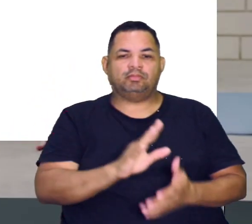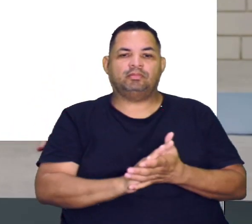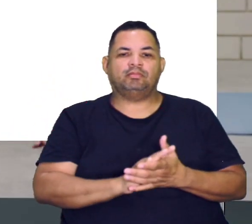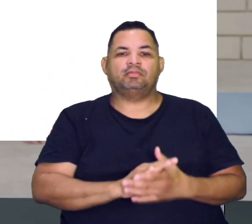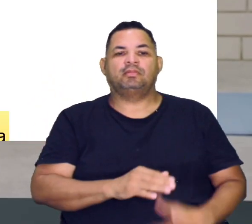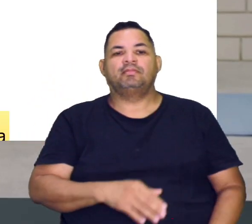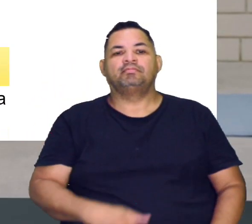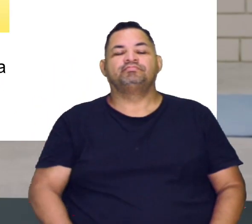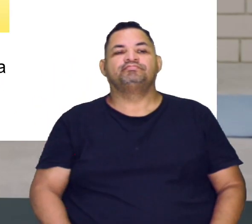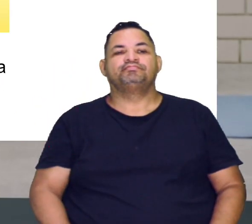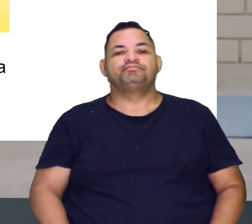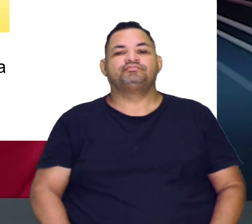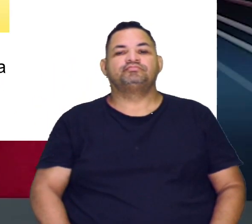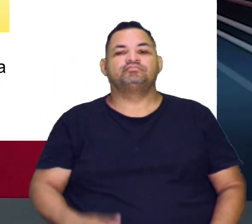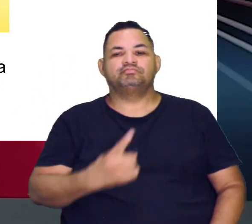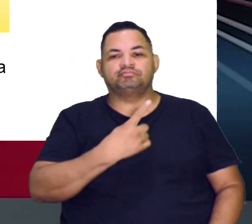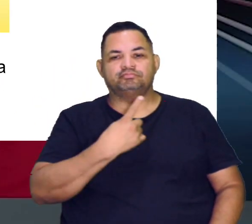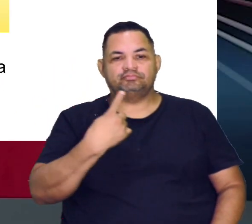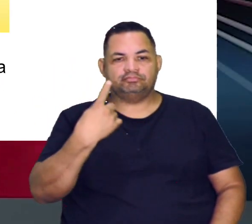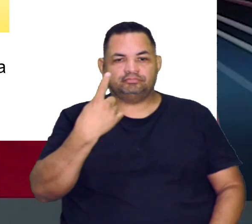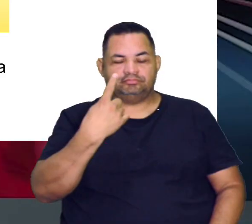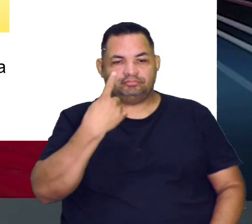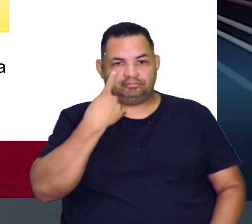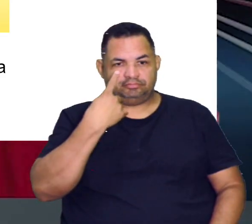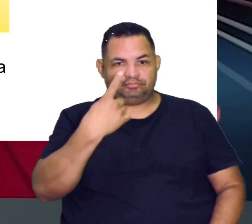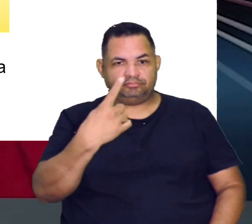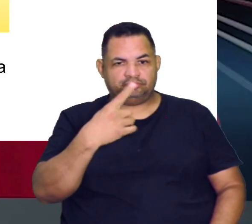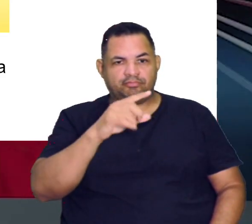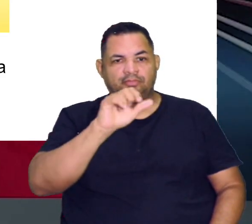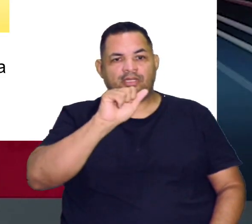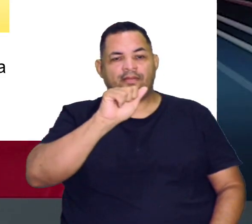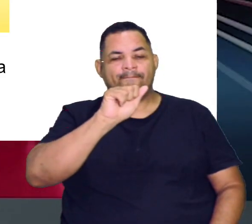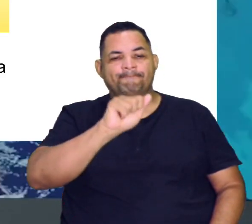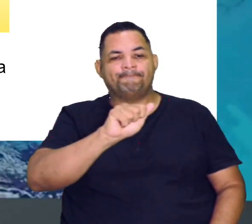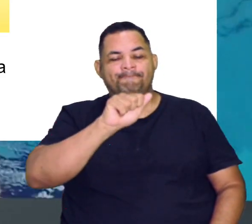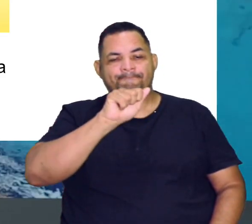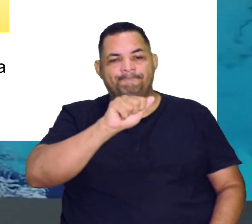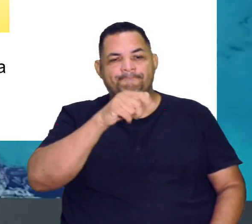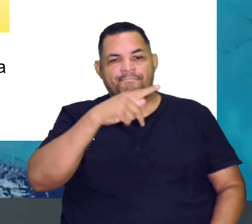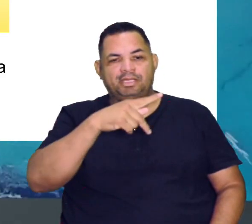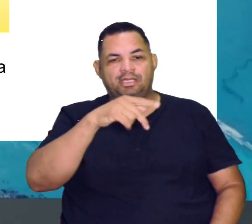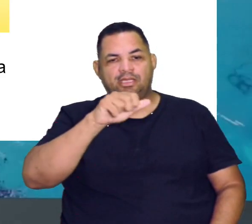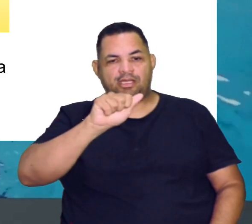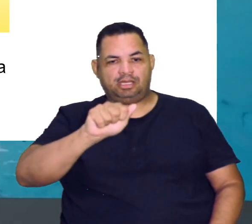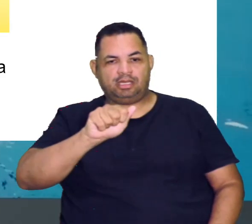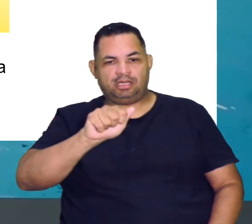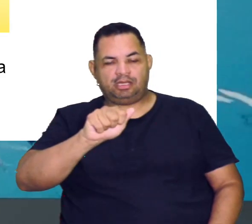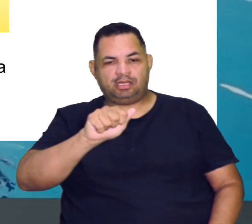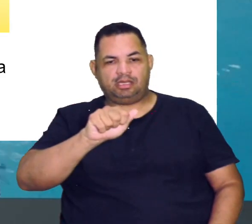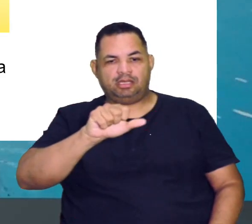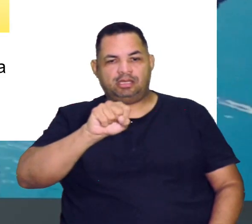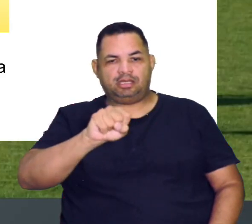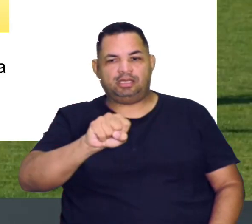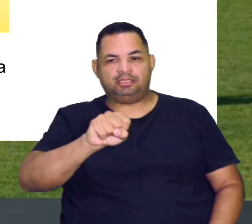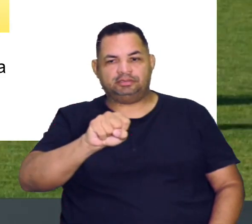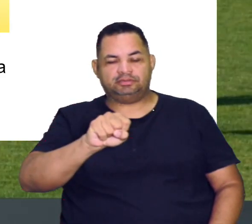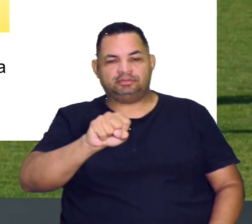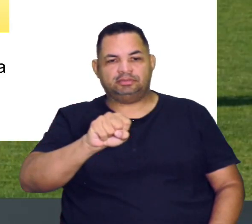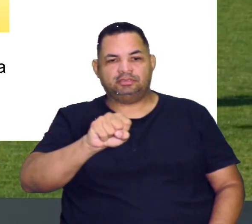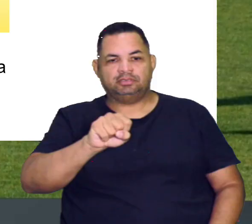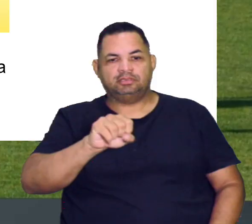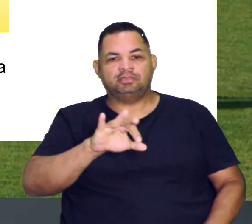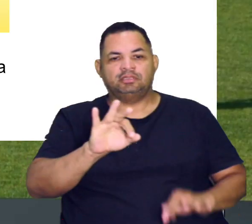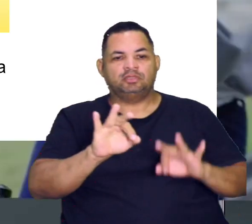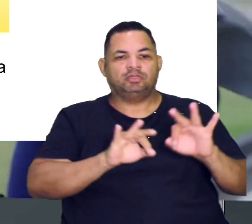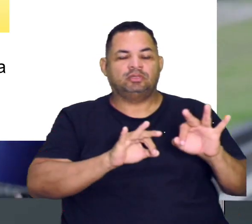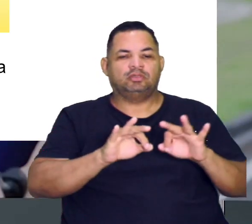pressão. Então, a gente observa aí que existe a pressão arterial sistólica, tá? Essa pressão arterial sistólica,